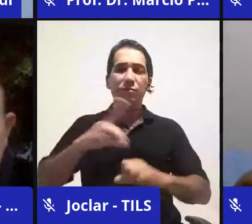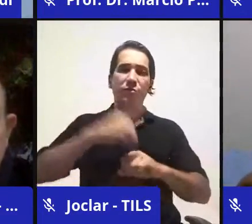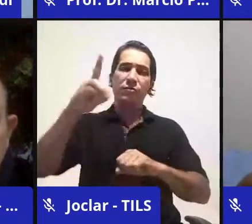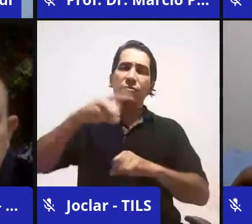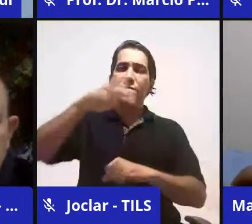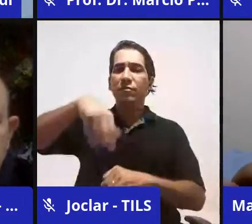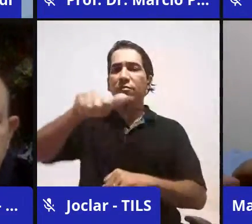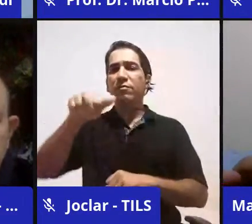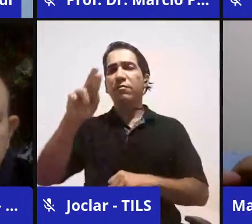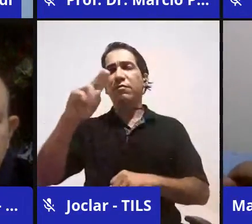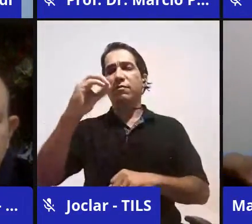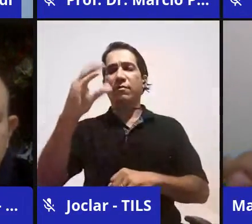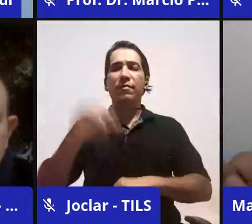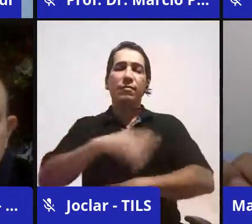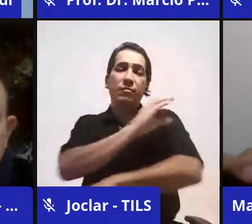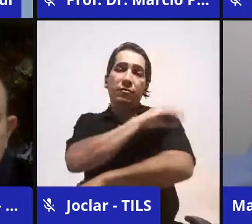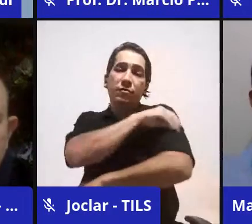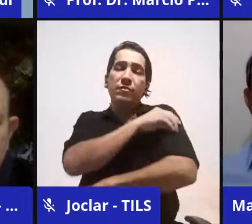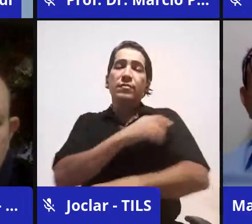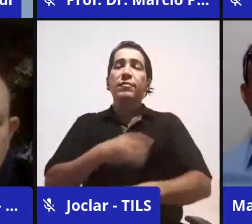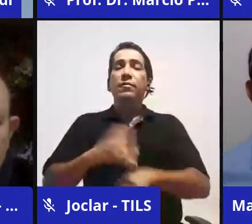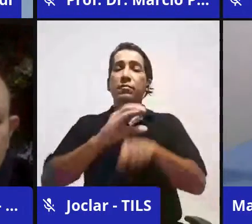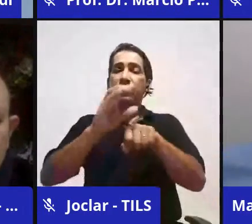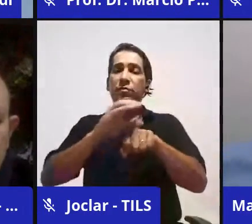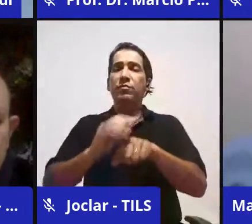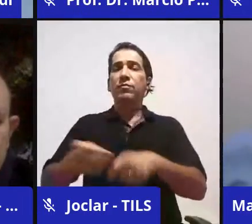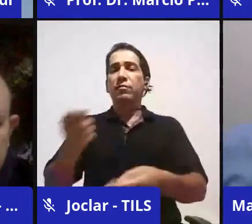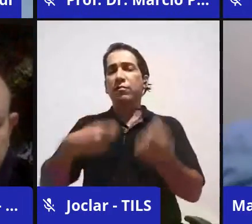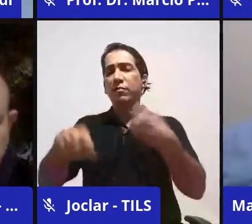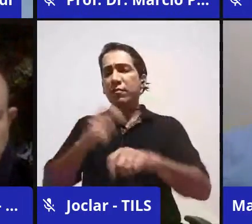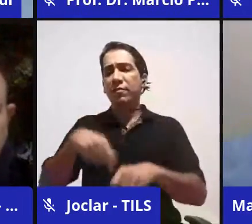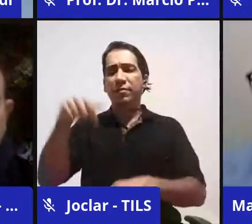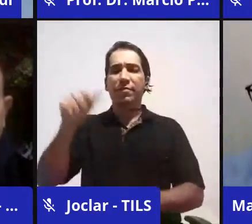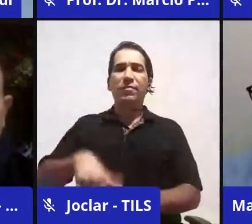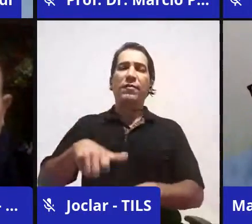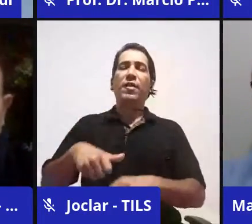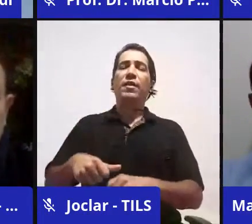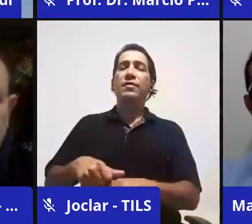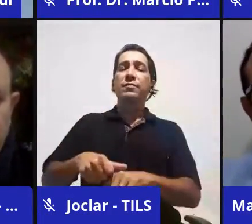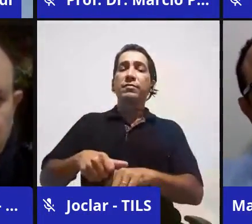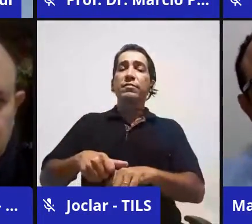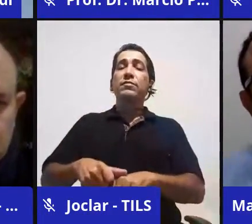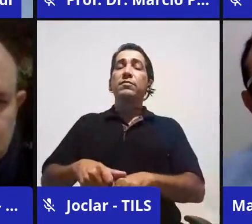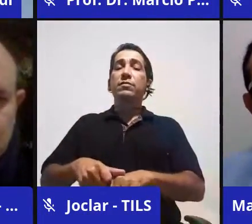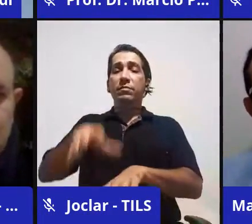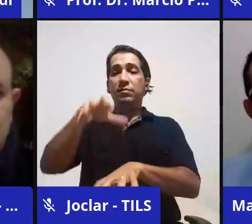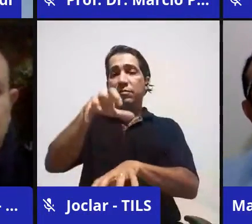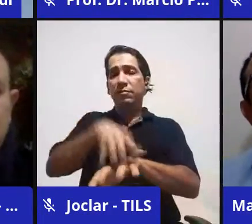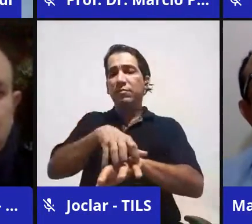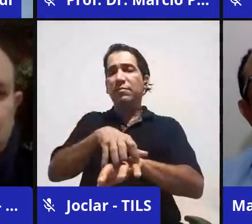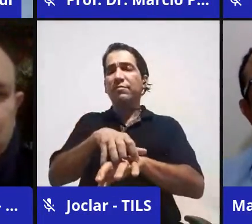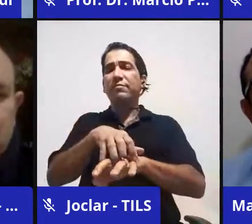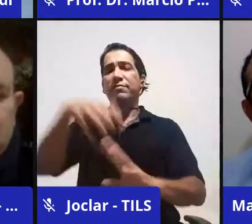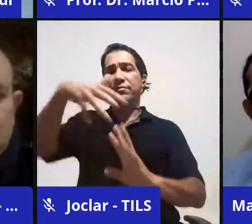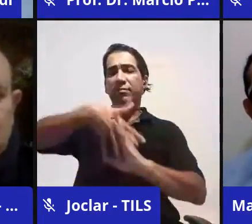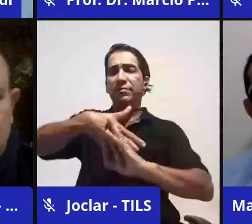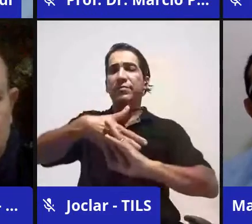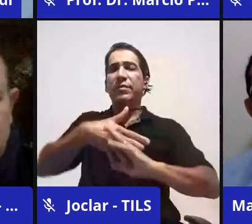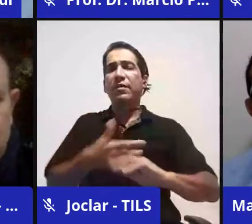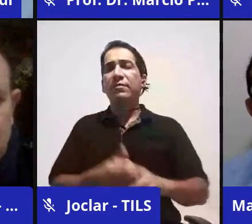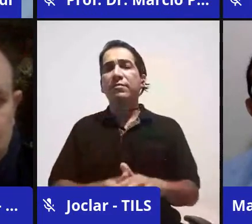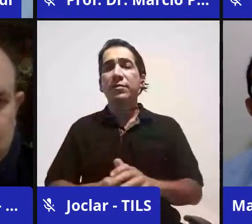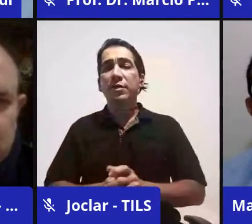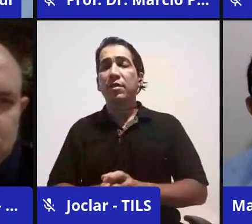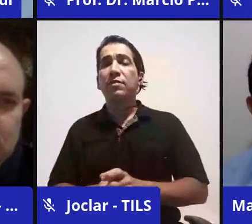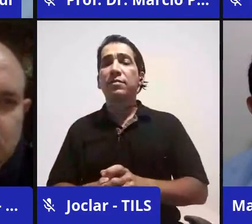coordenador do curso de administração aqui do CPNB, o curso em que o EGEDIM está situado, e este curso, então, por meio do qual